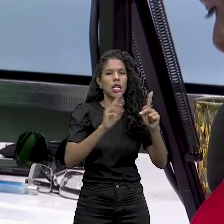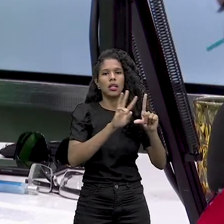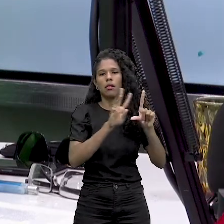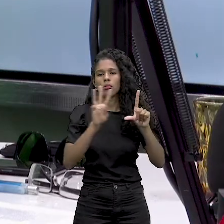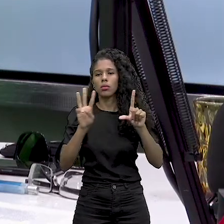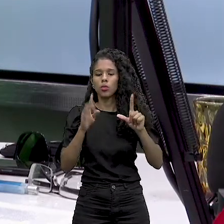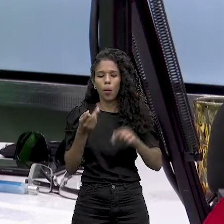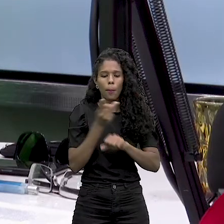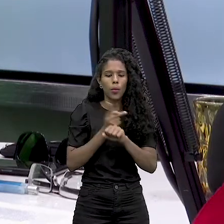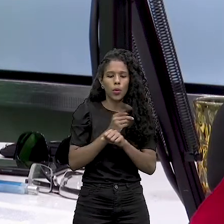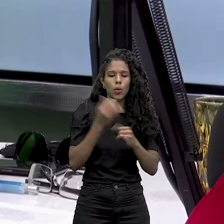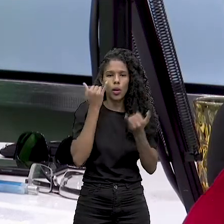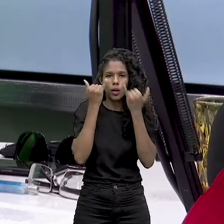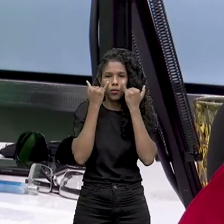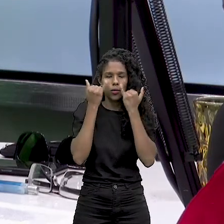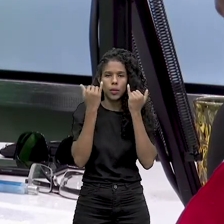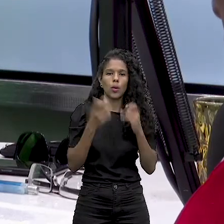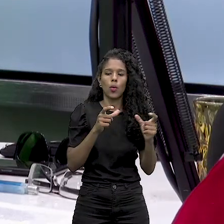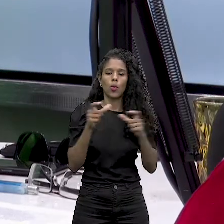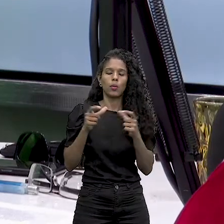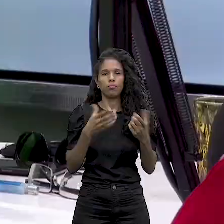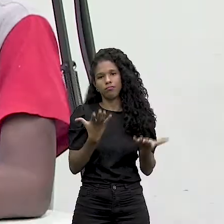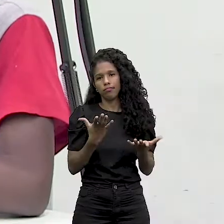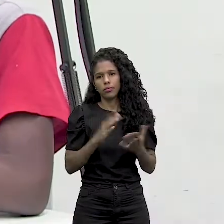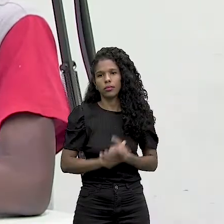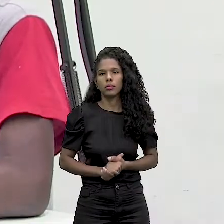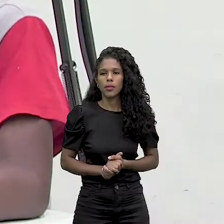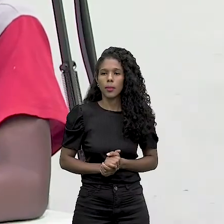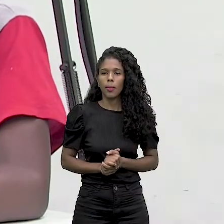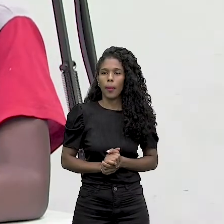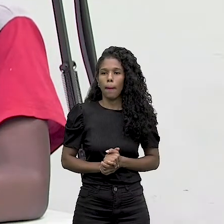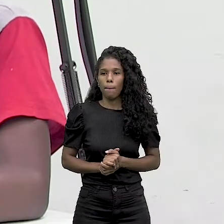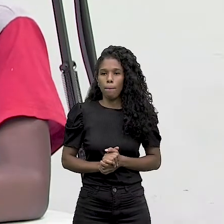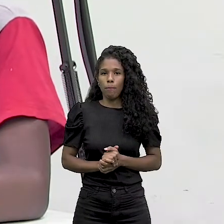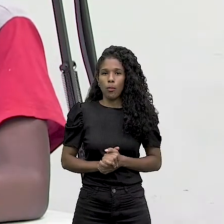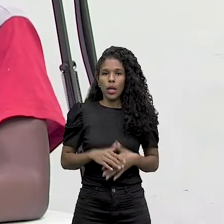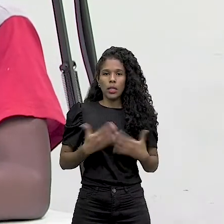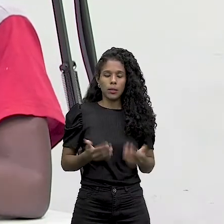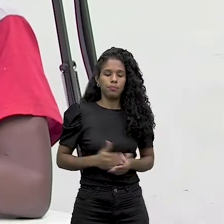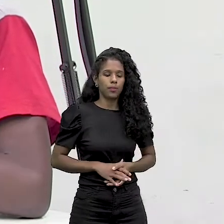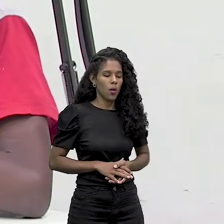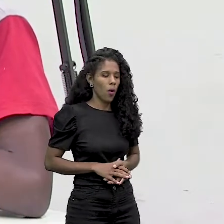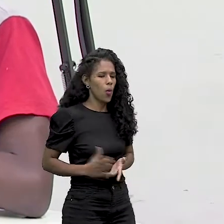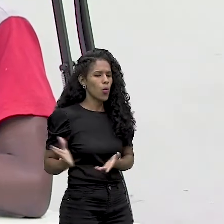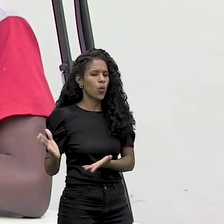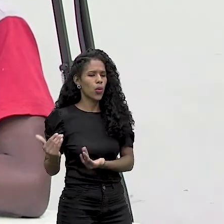conhecimento, entendeu? Isso que é importante. E como o jovem se relaciona com a sociedade do